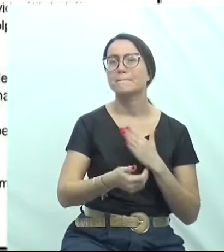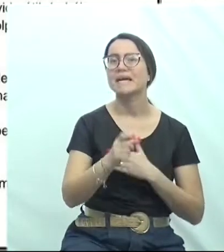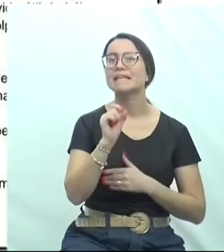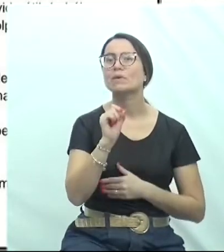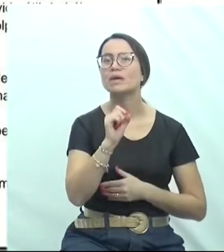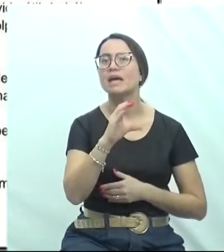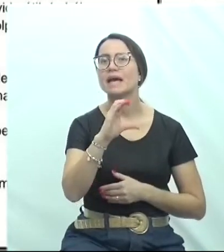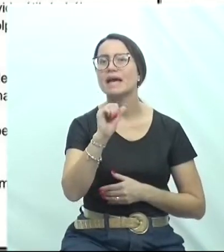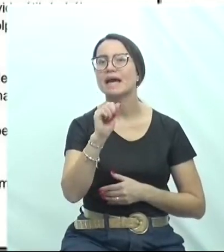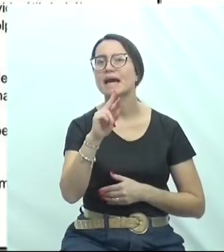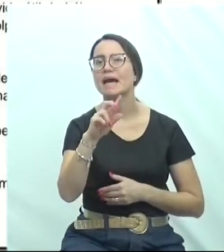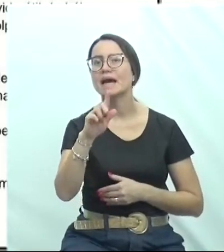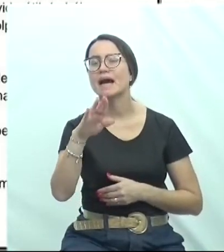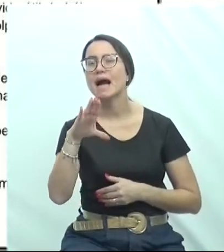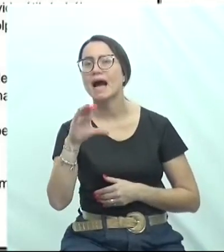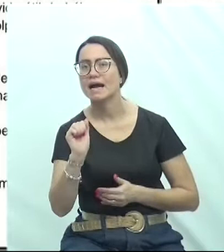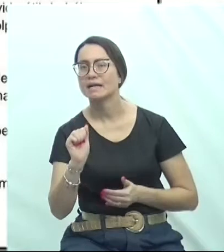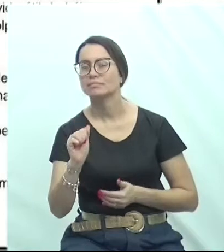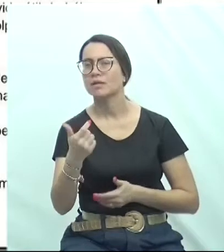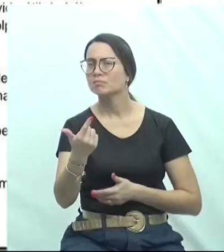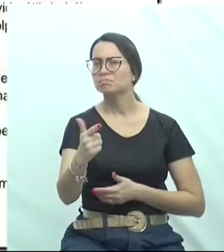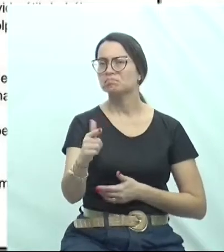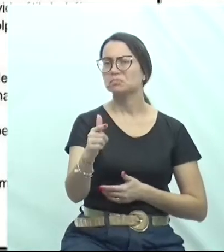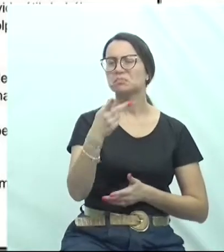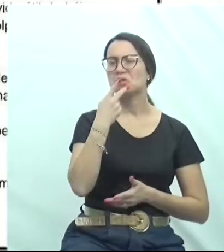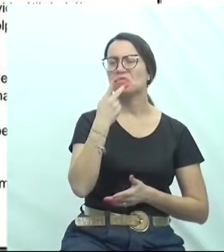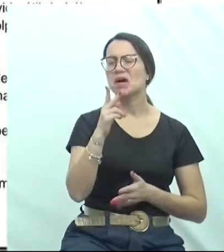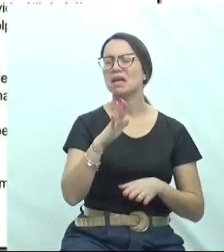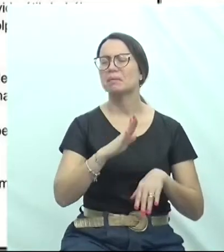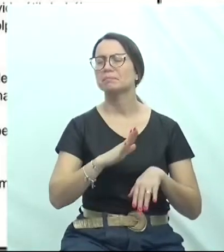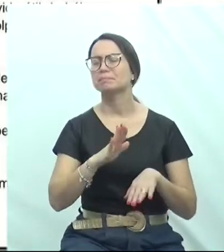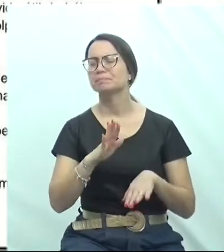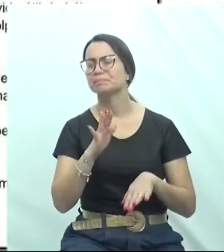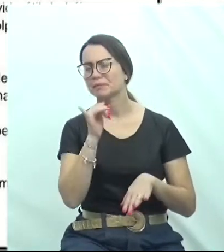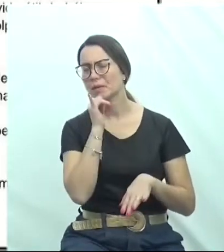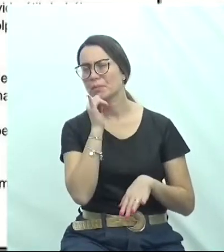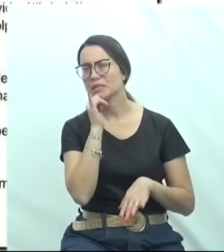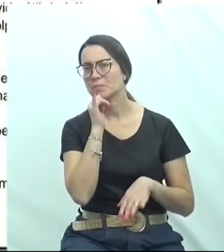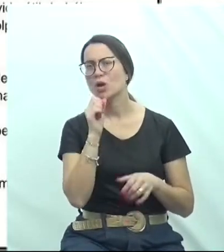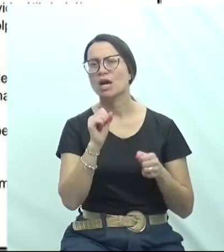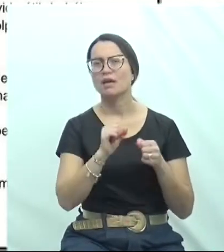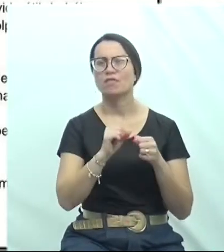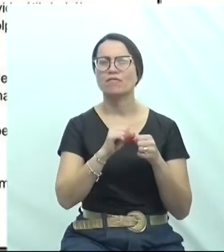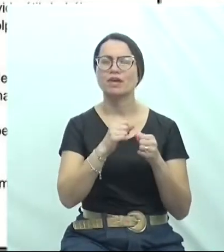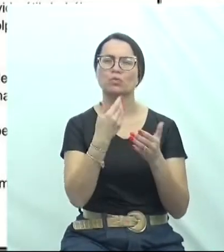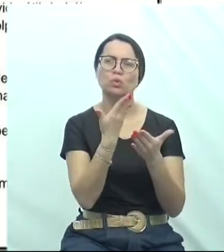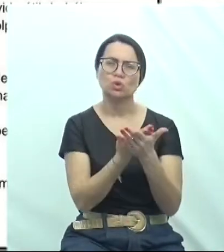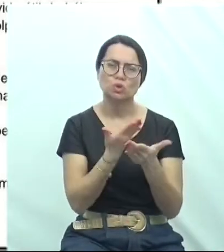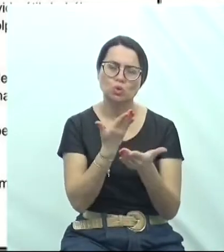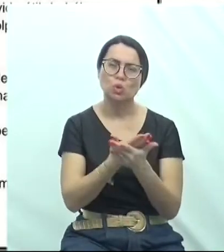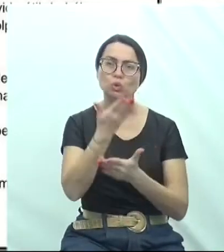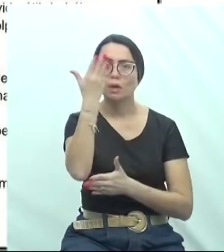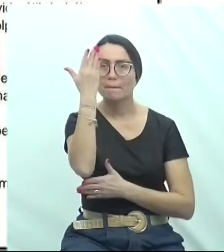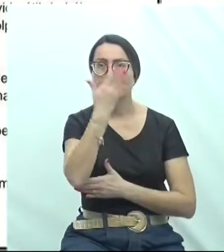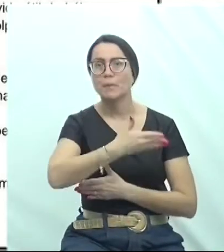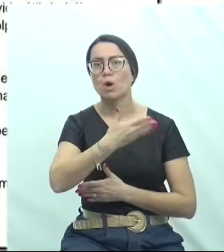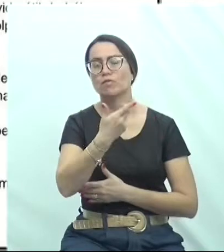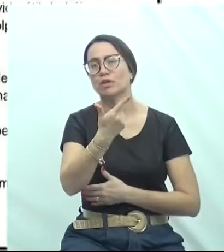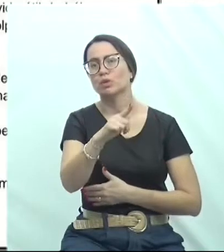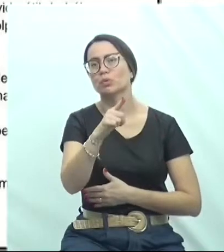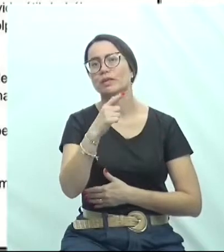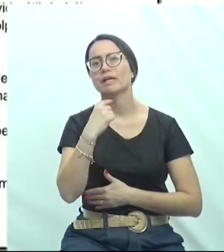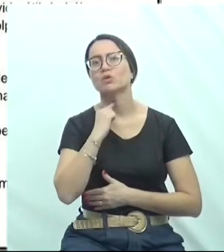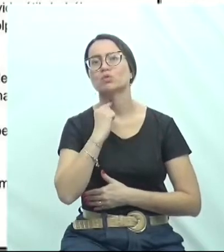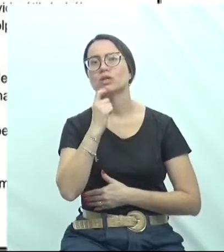eu até para nós aqui não tem, né? Ela não fala em nenhum momento que foi feito estudos que comprovem que não existe a contaminação